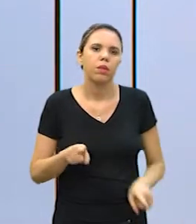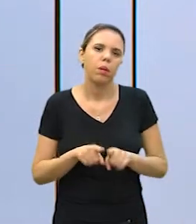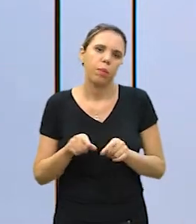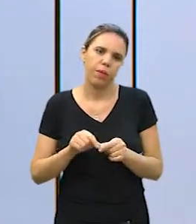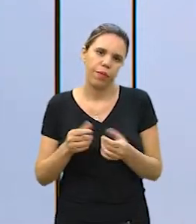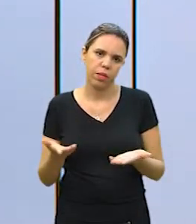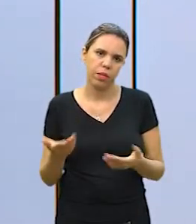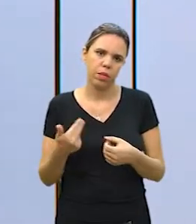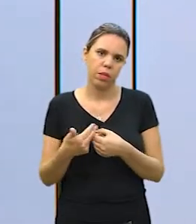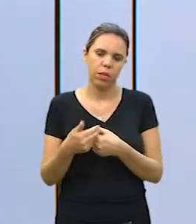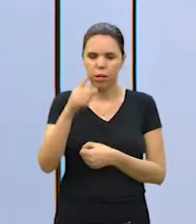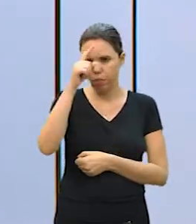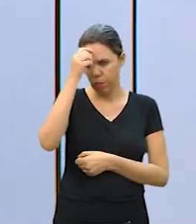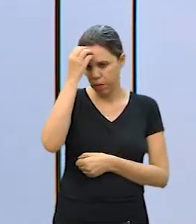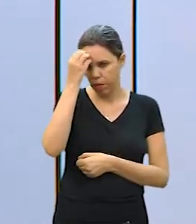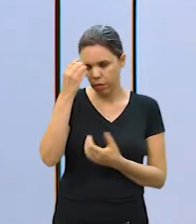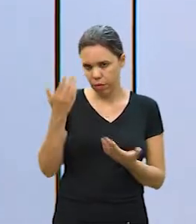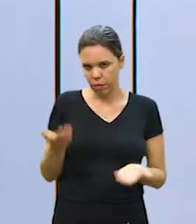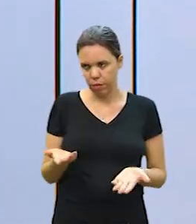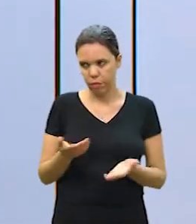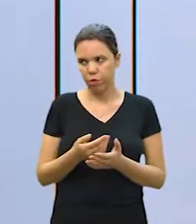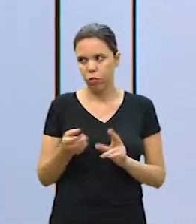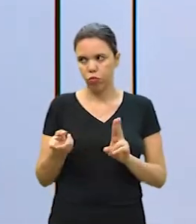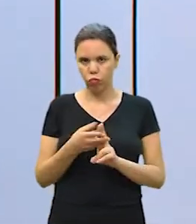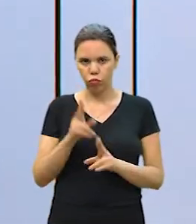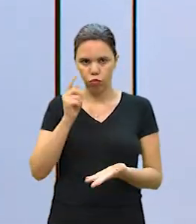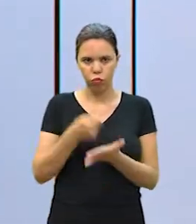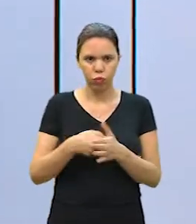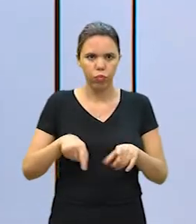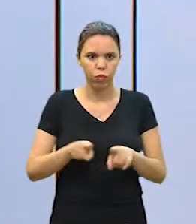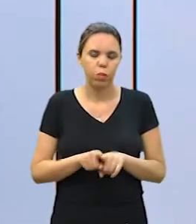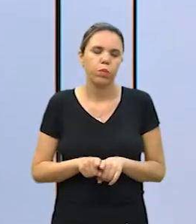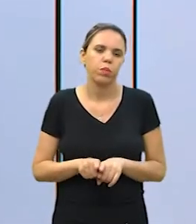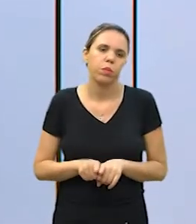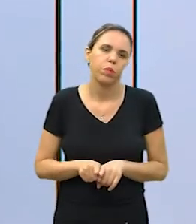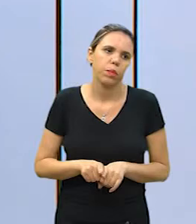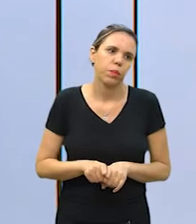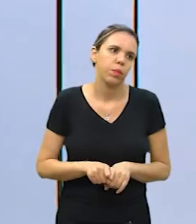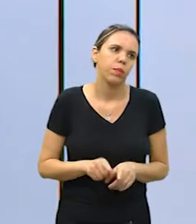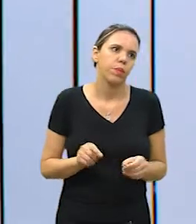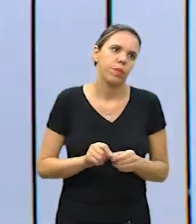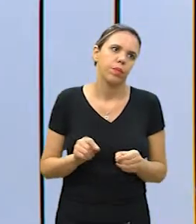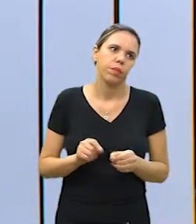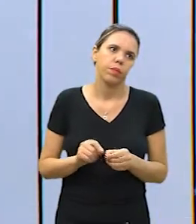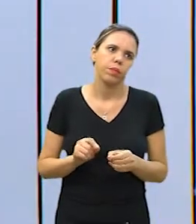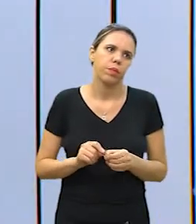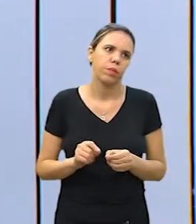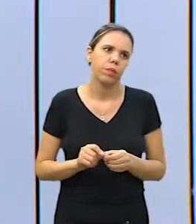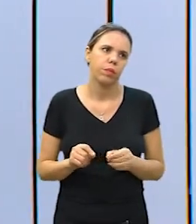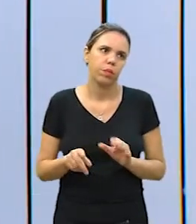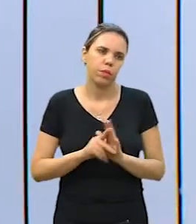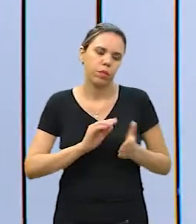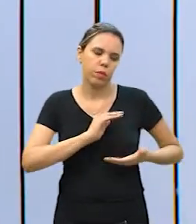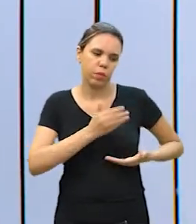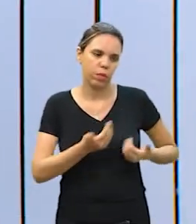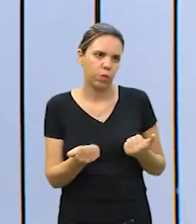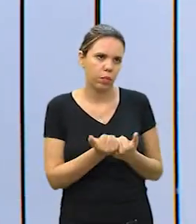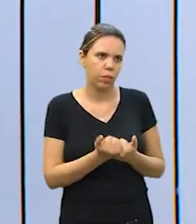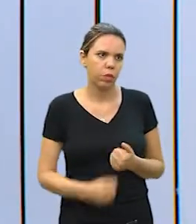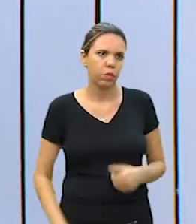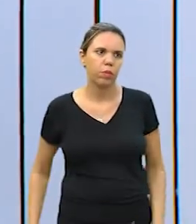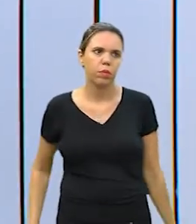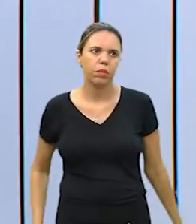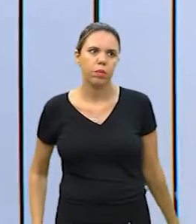parte também é fazer isso lá no hospital, e o SUS garante, né? Tem a garantia de fazer essa reconstrução da prótese,